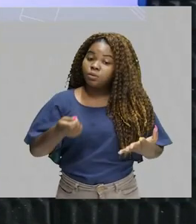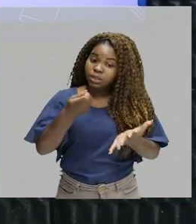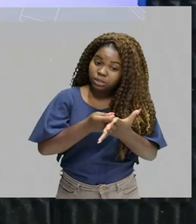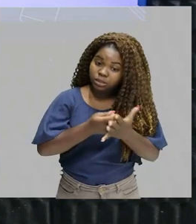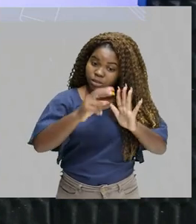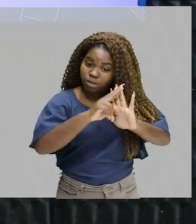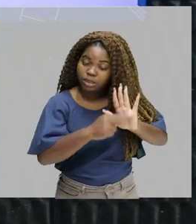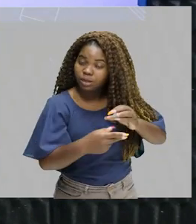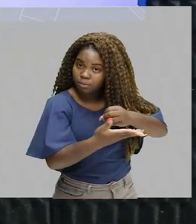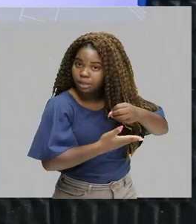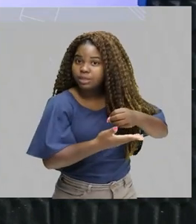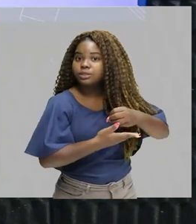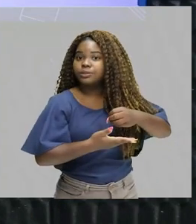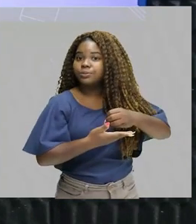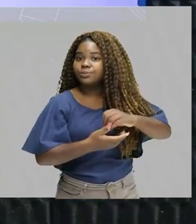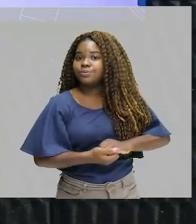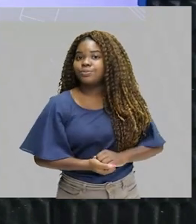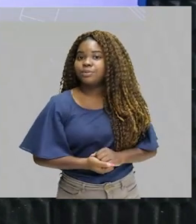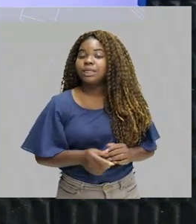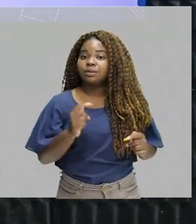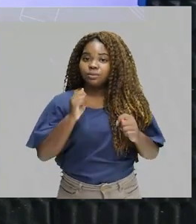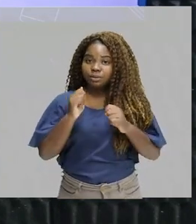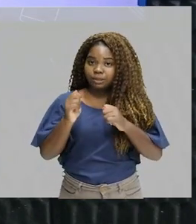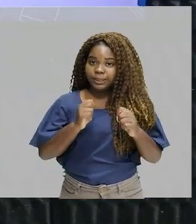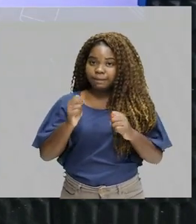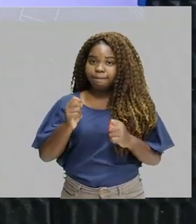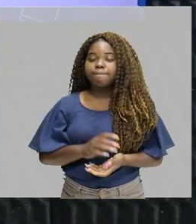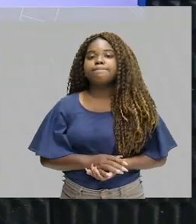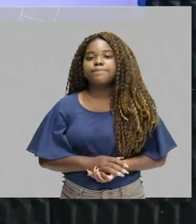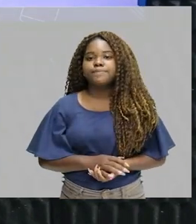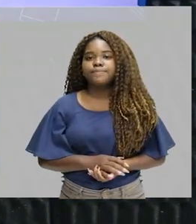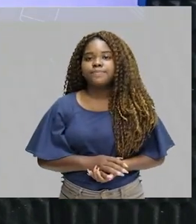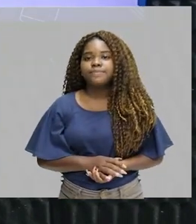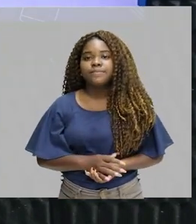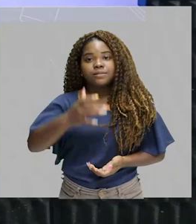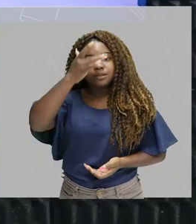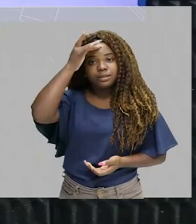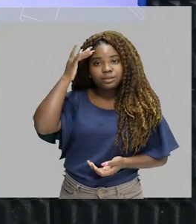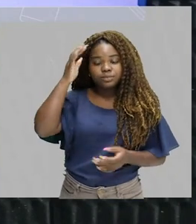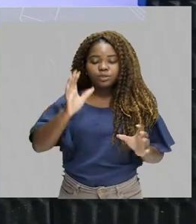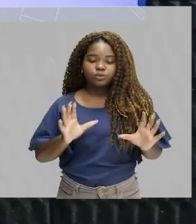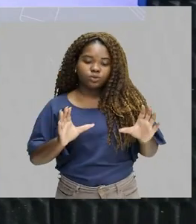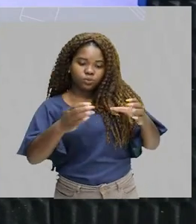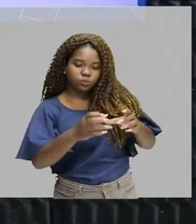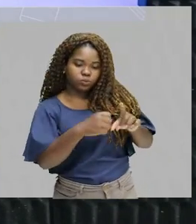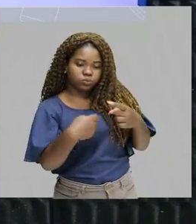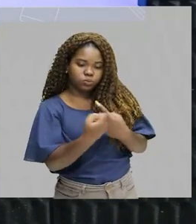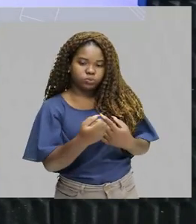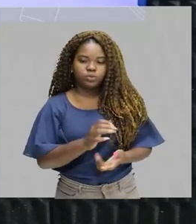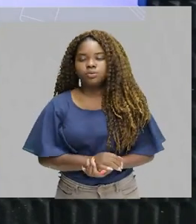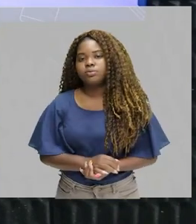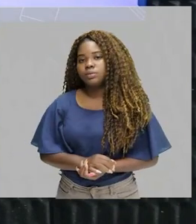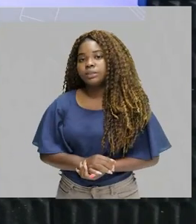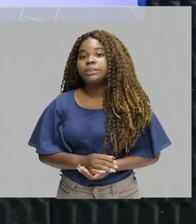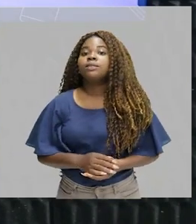sociedade é esse é a a questão Econômica é o poder econômico do indivíduo e dos grupos sociais é isso que